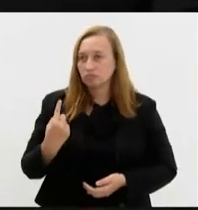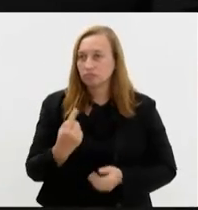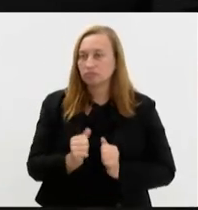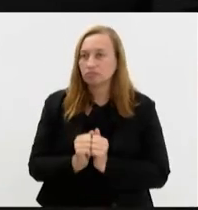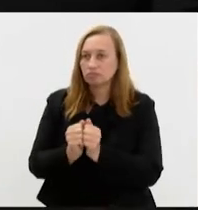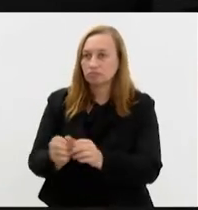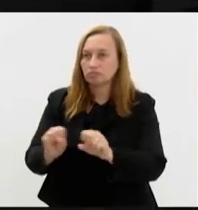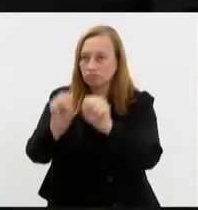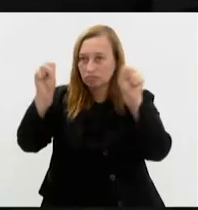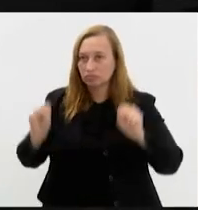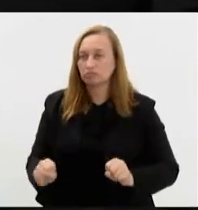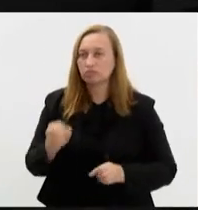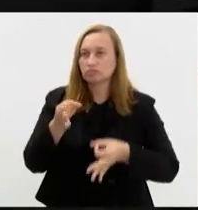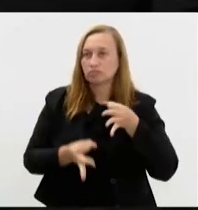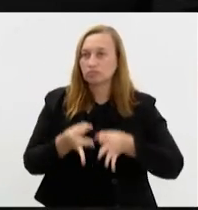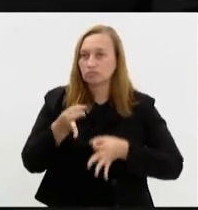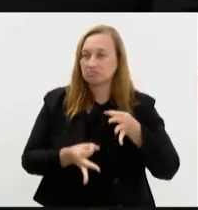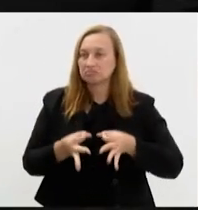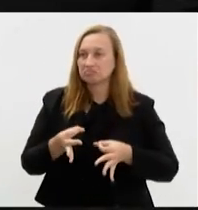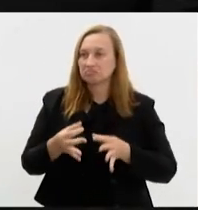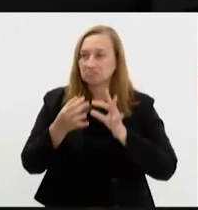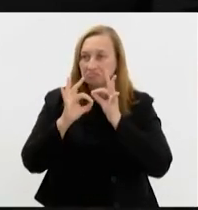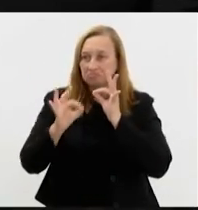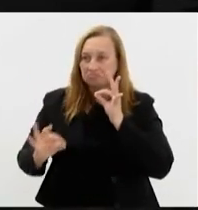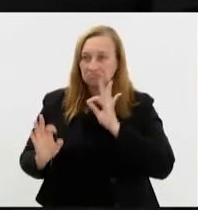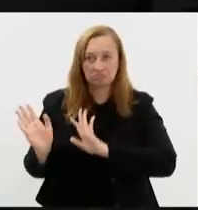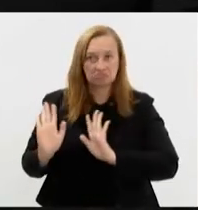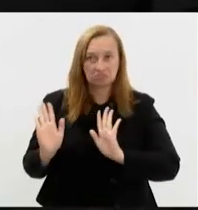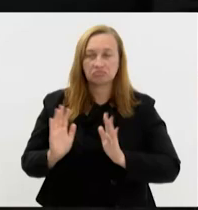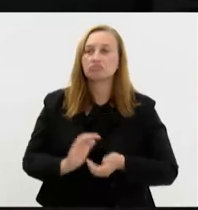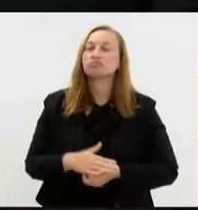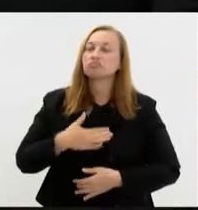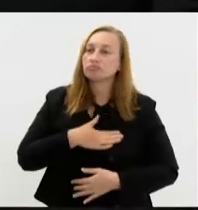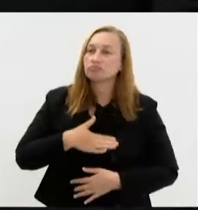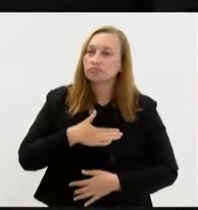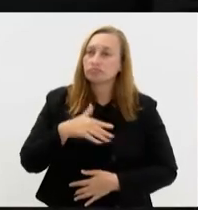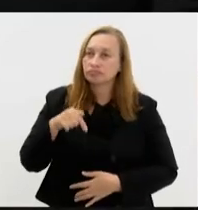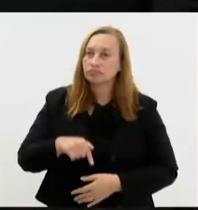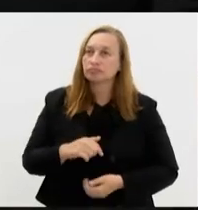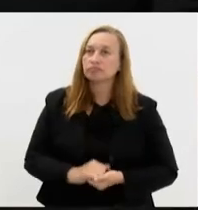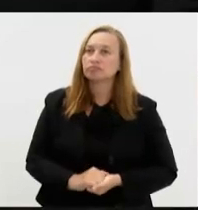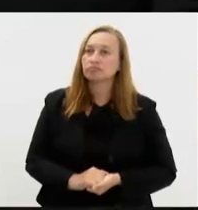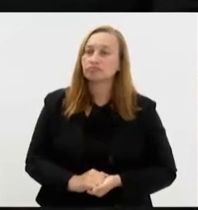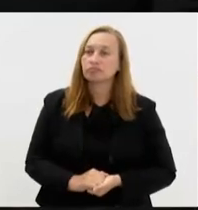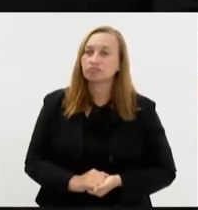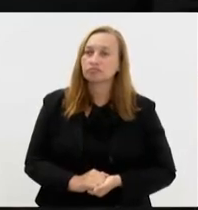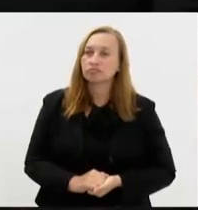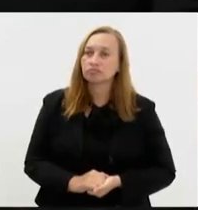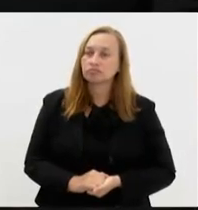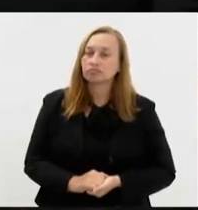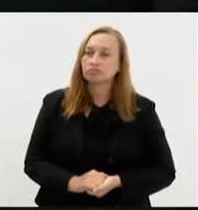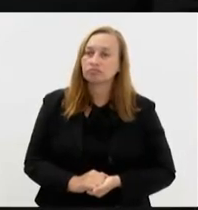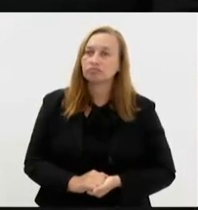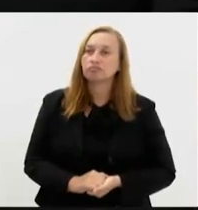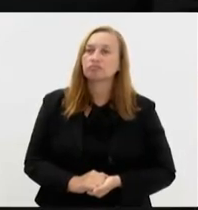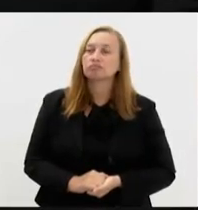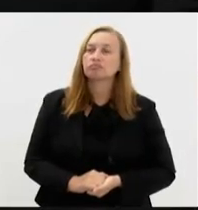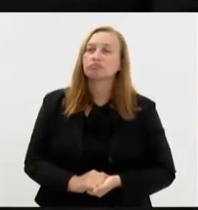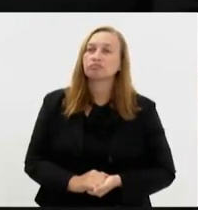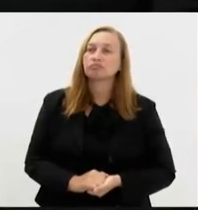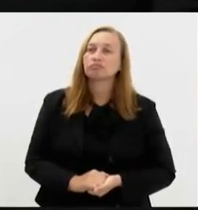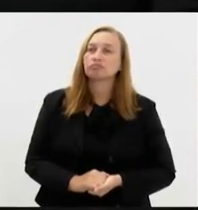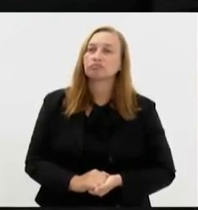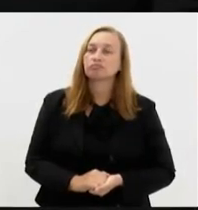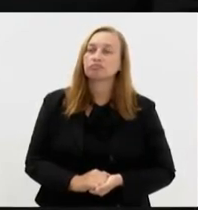sistema de Justiça Sem Mais delongas eu gostaria aqui de uma forma Ampla né